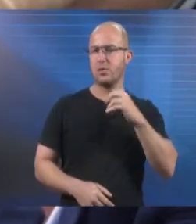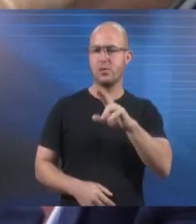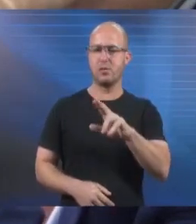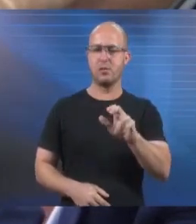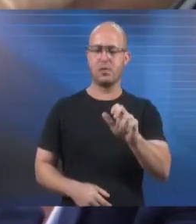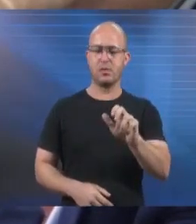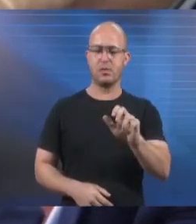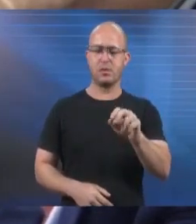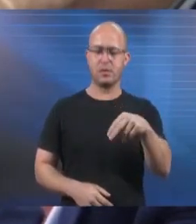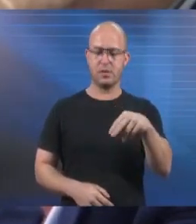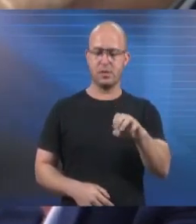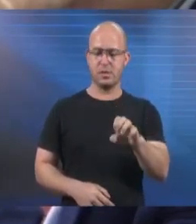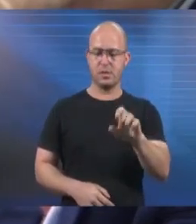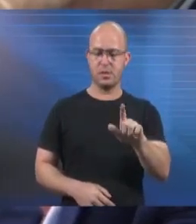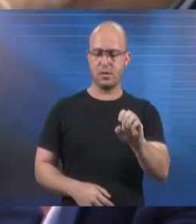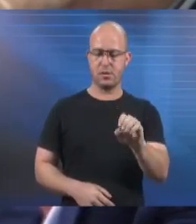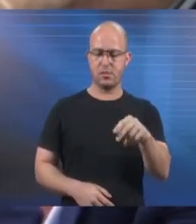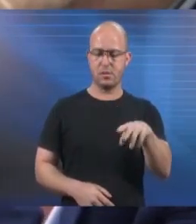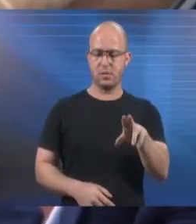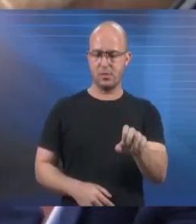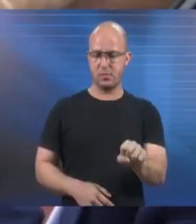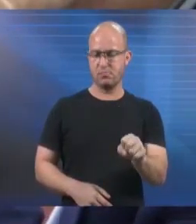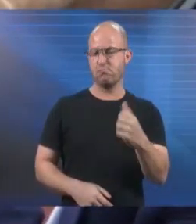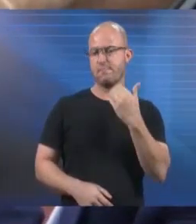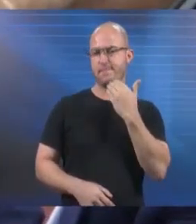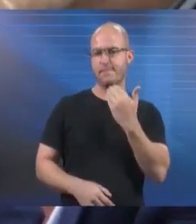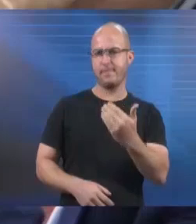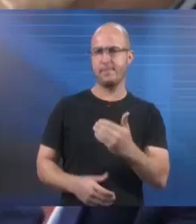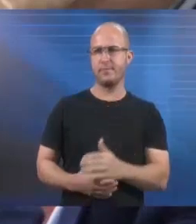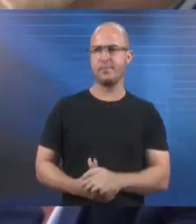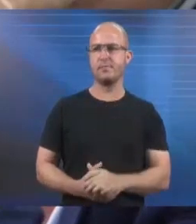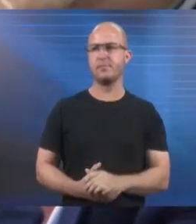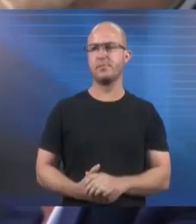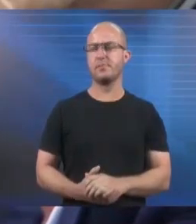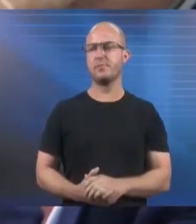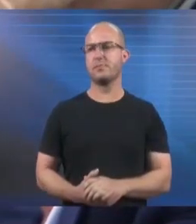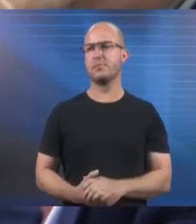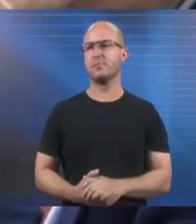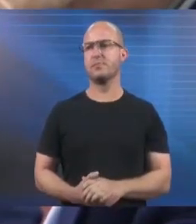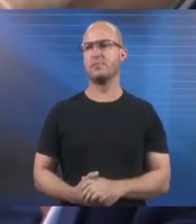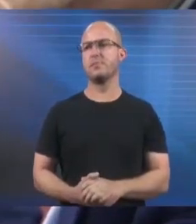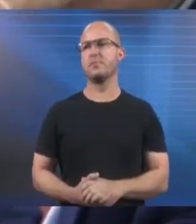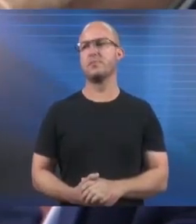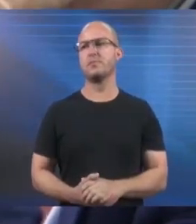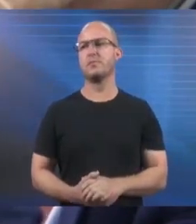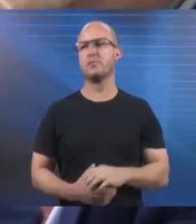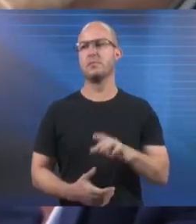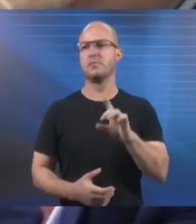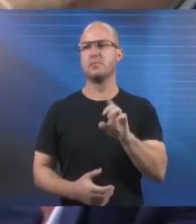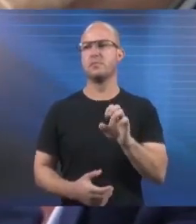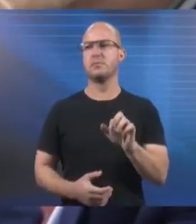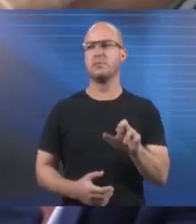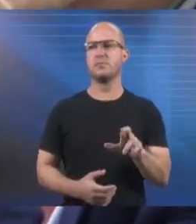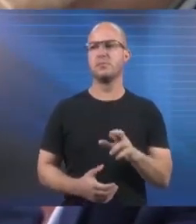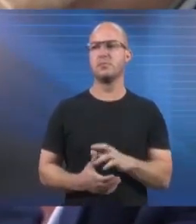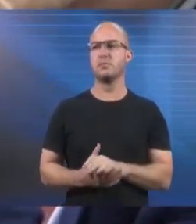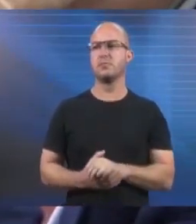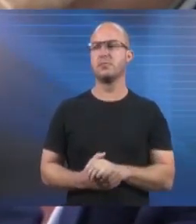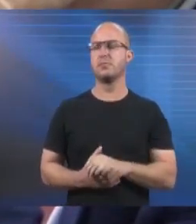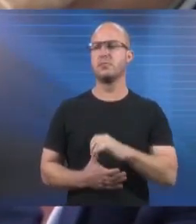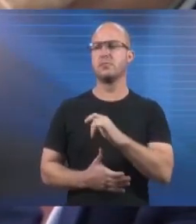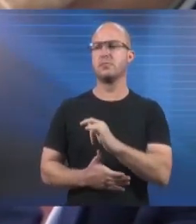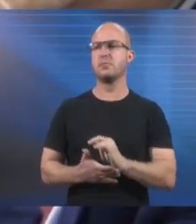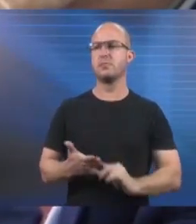Negro Neves ele solicita através do Dr onde eu faço esse